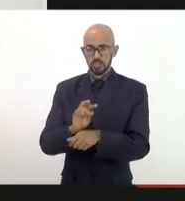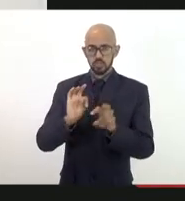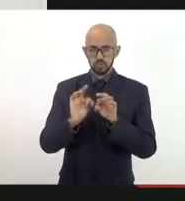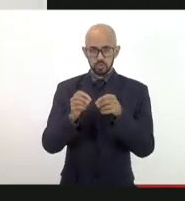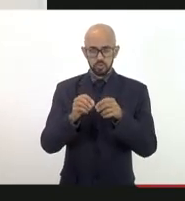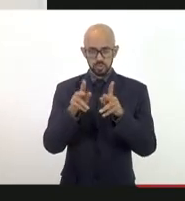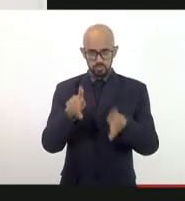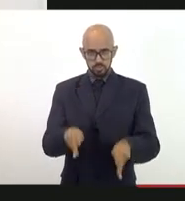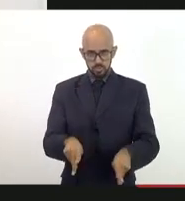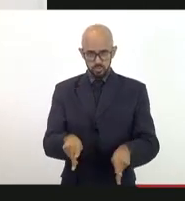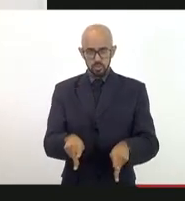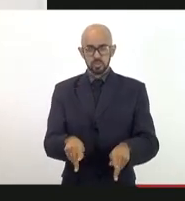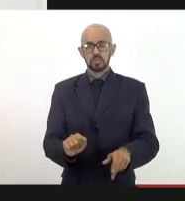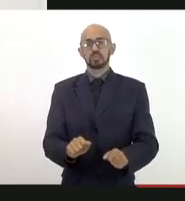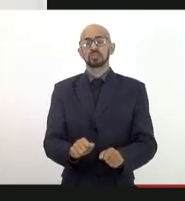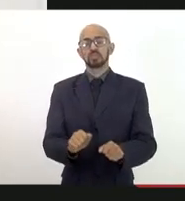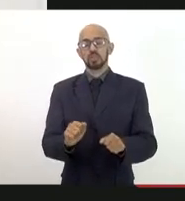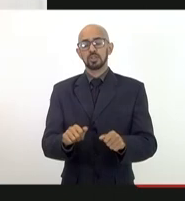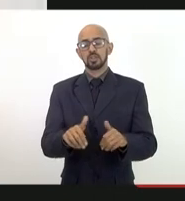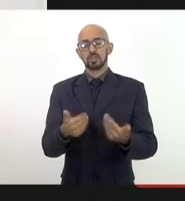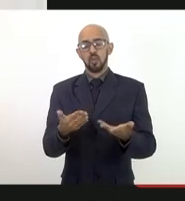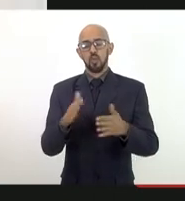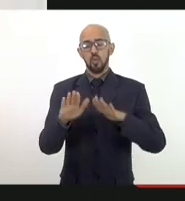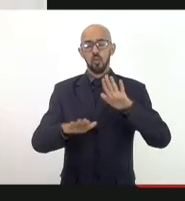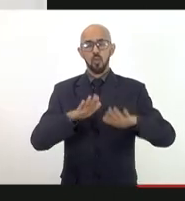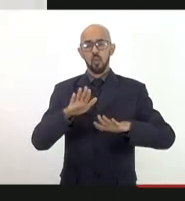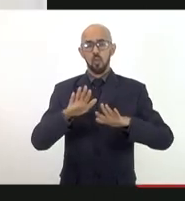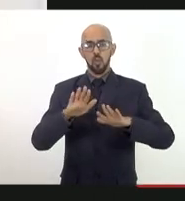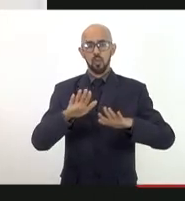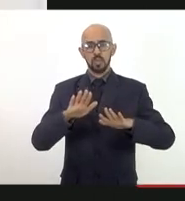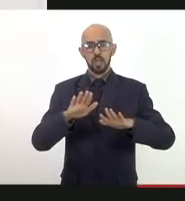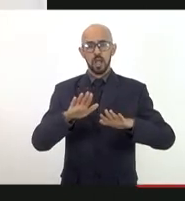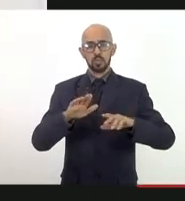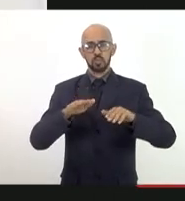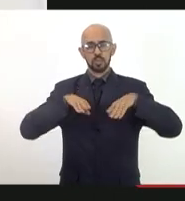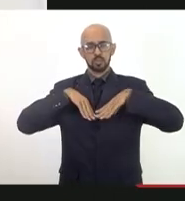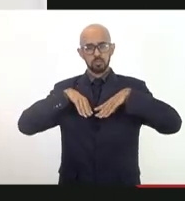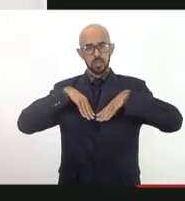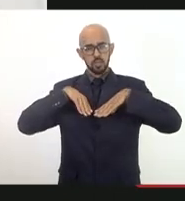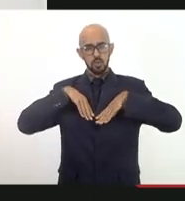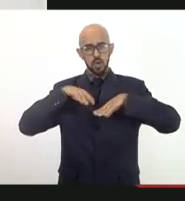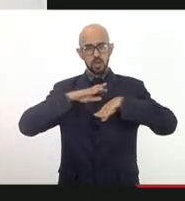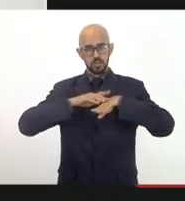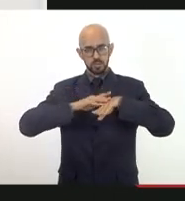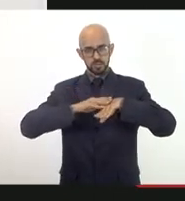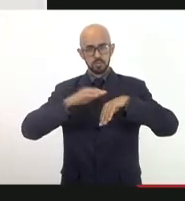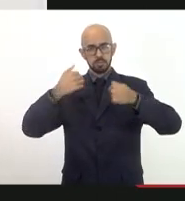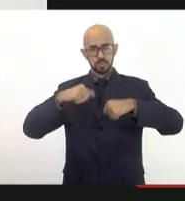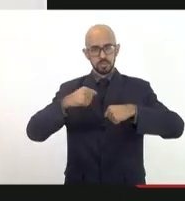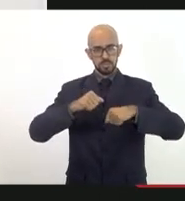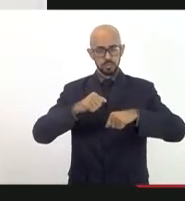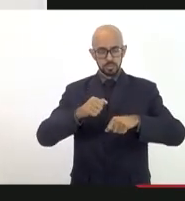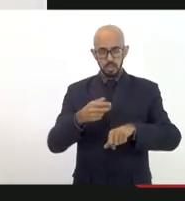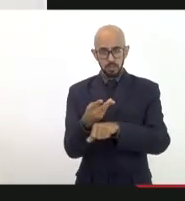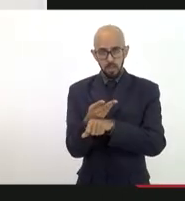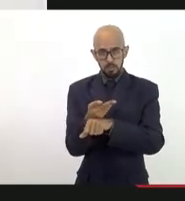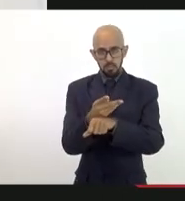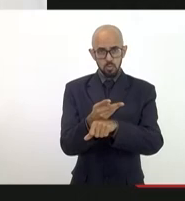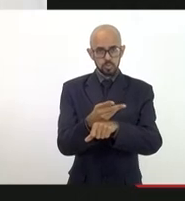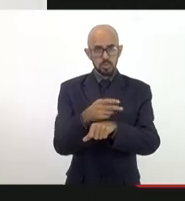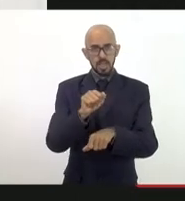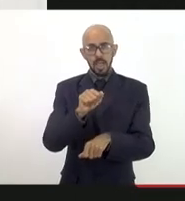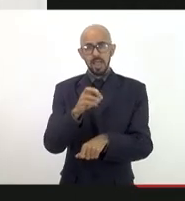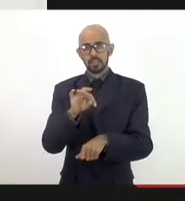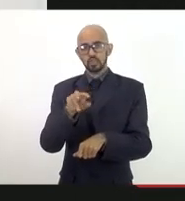da tuberculose ele precisa, de fato, ser buscado, ser dado, né, na busca ativa dos casos. Precisa